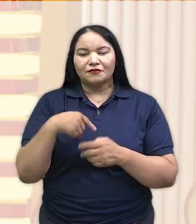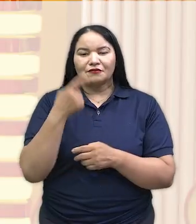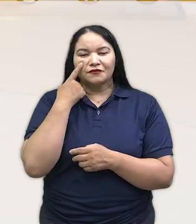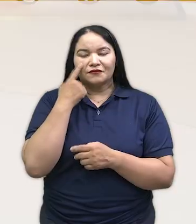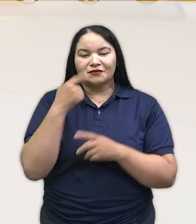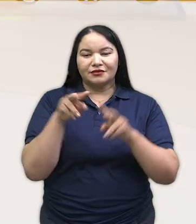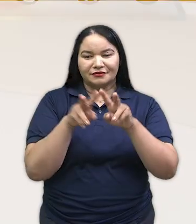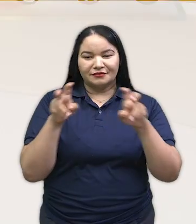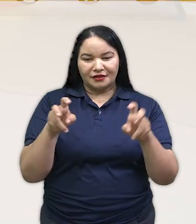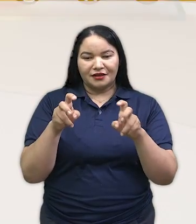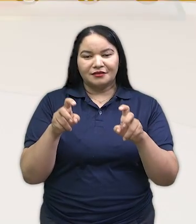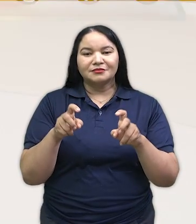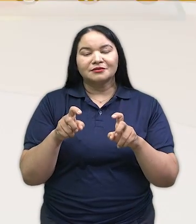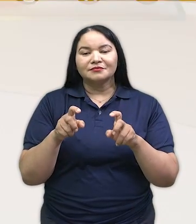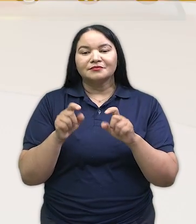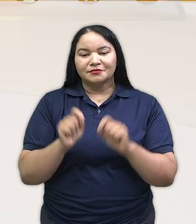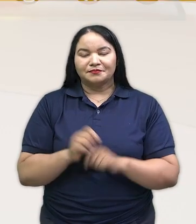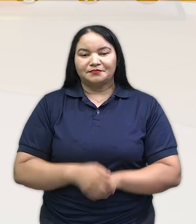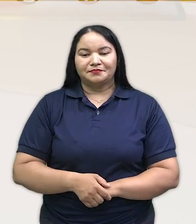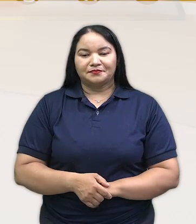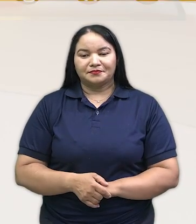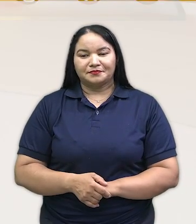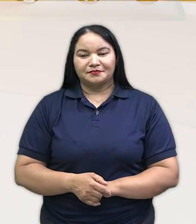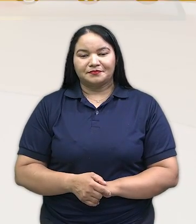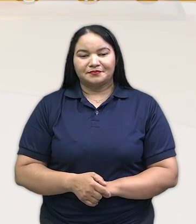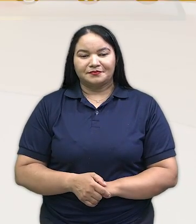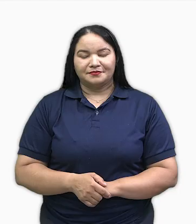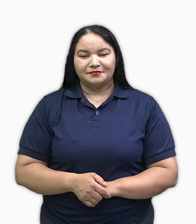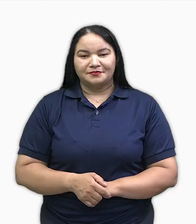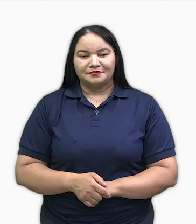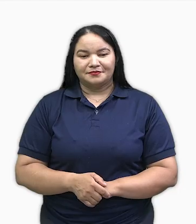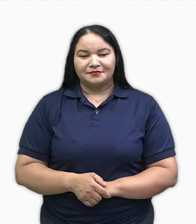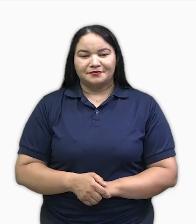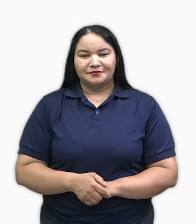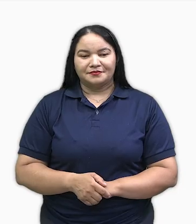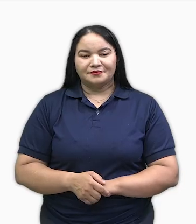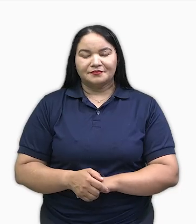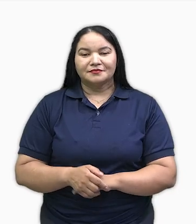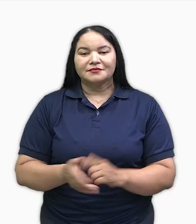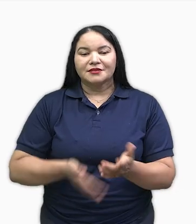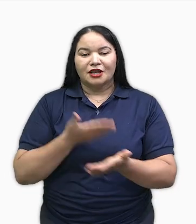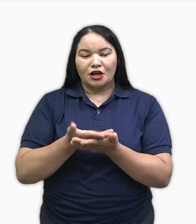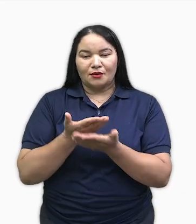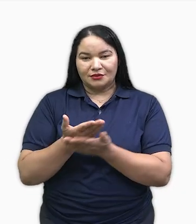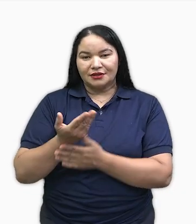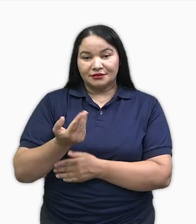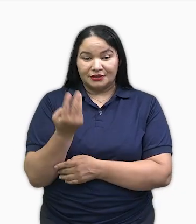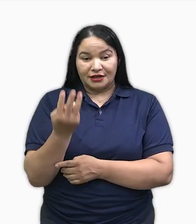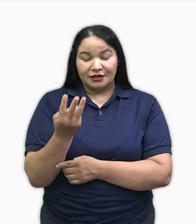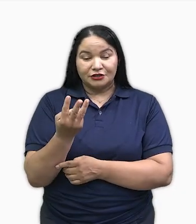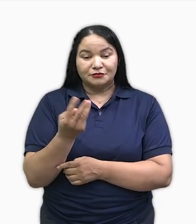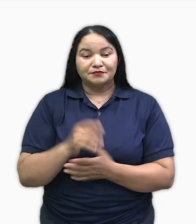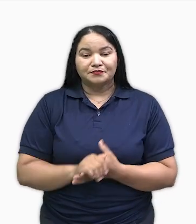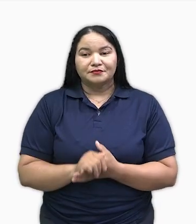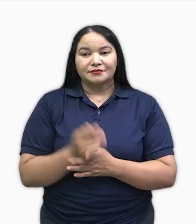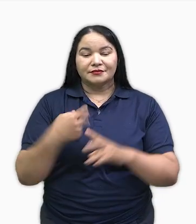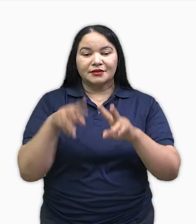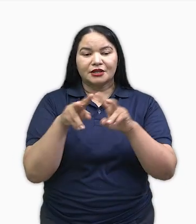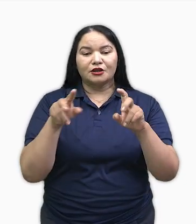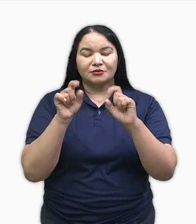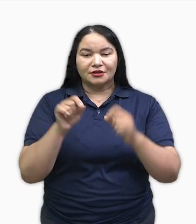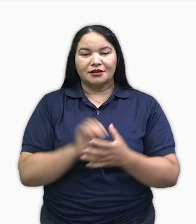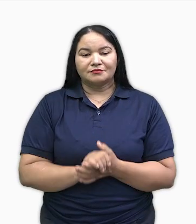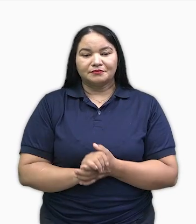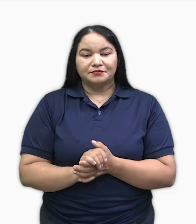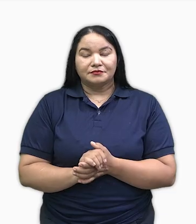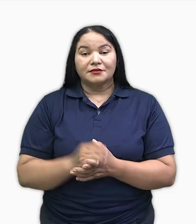vamos dar uma olhadinha no nosso objeto de conhecimento, olha só. Aula 3, o objeto de conhecimento